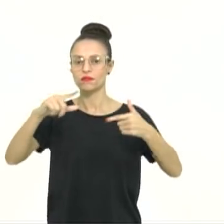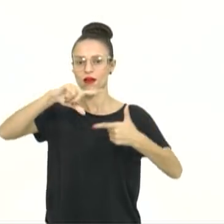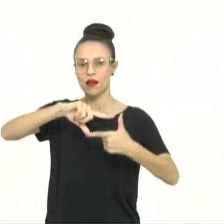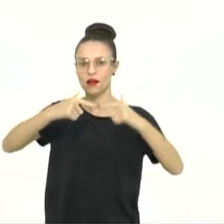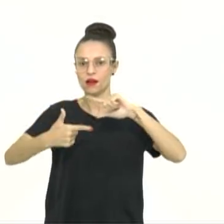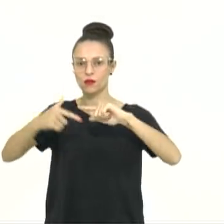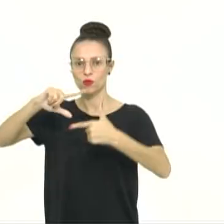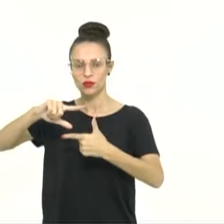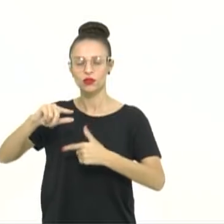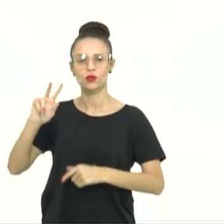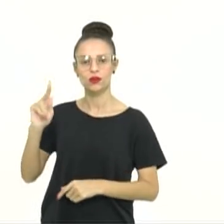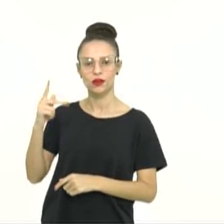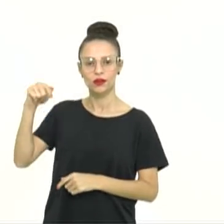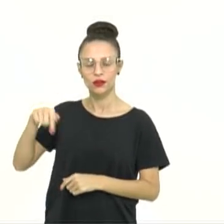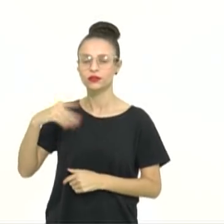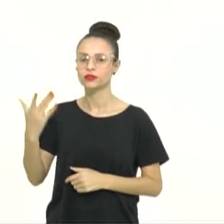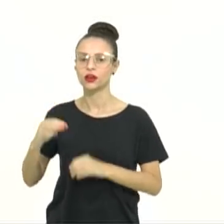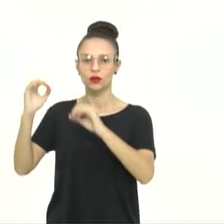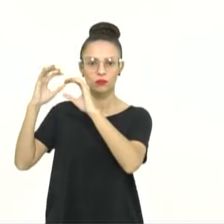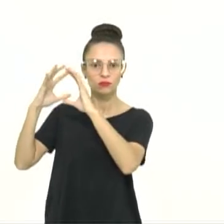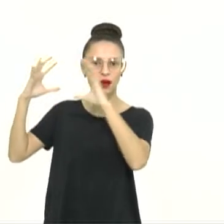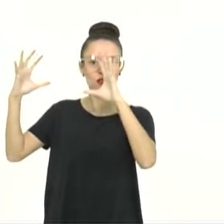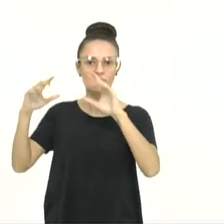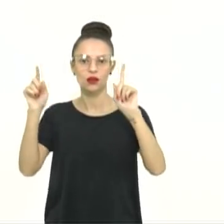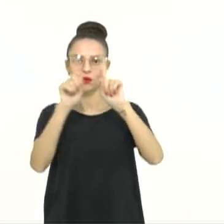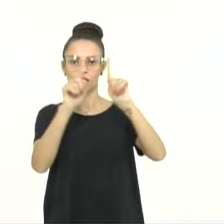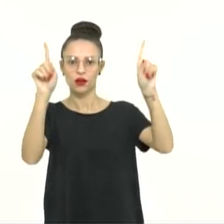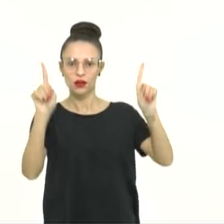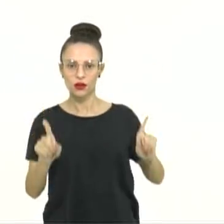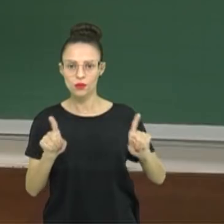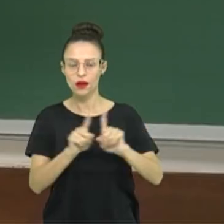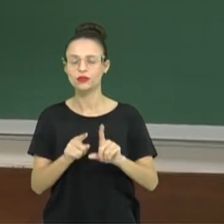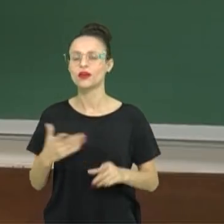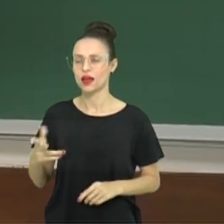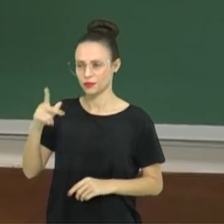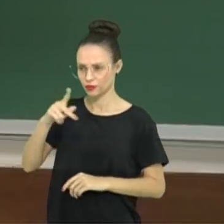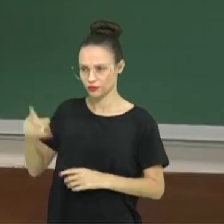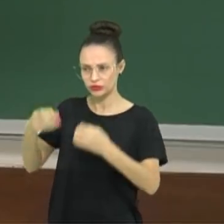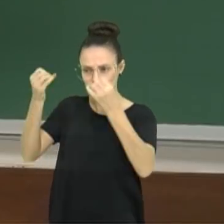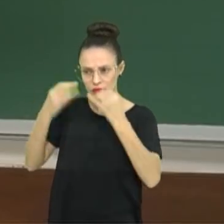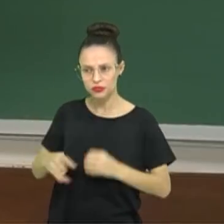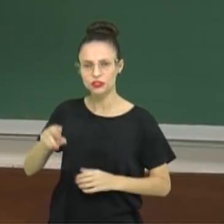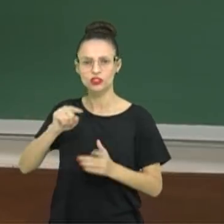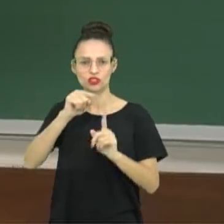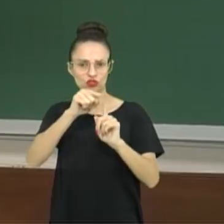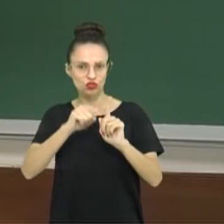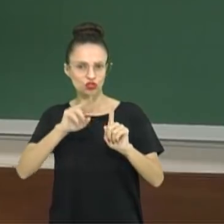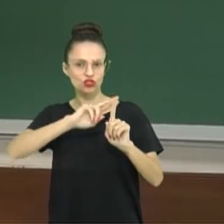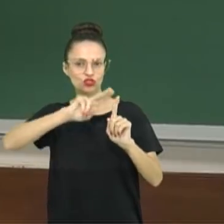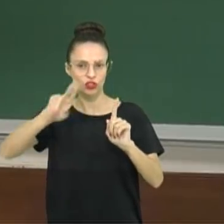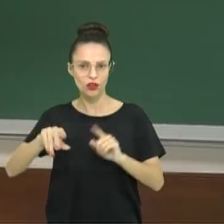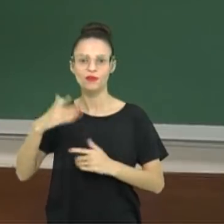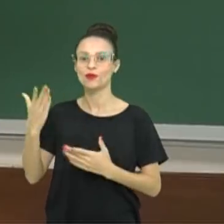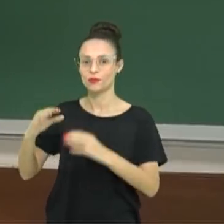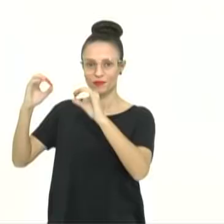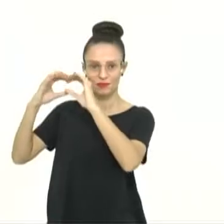seja, balão, requadros. Ah, professora, você estava falando dos tipos de balões?